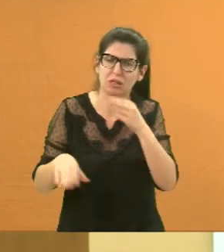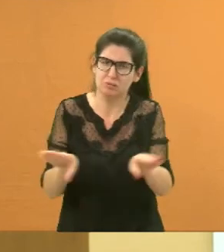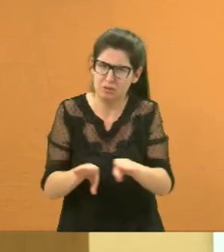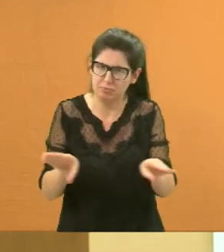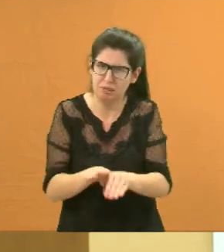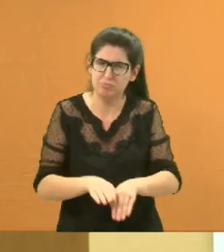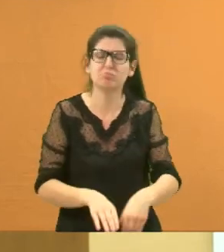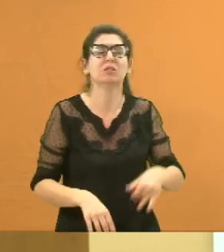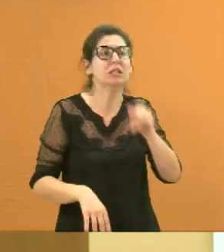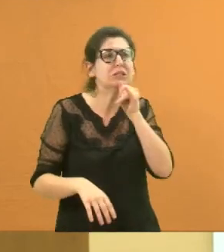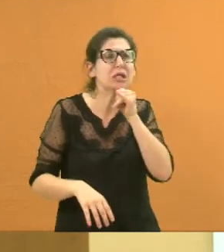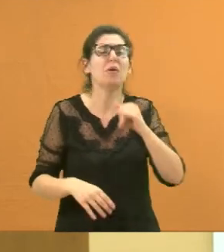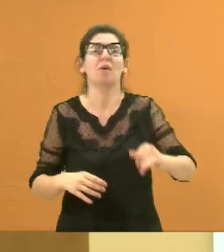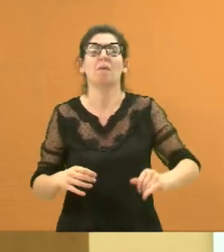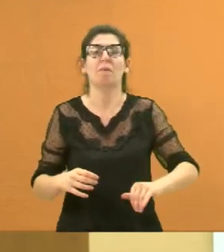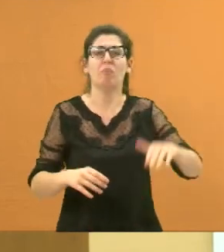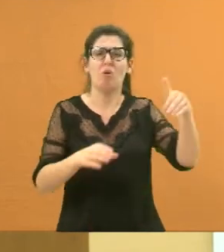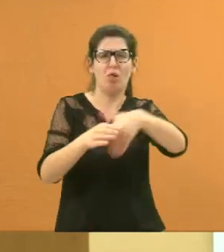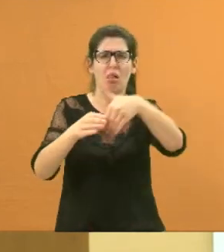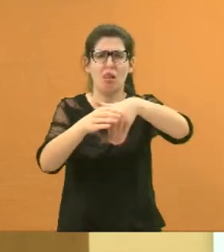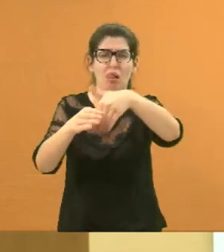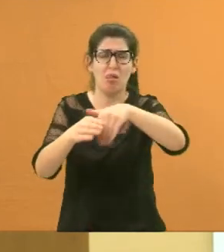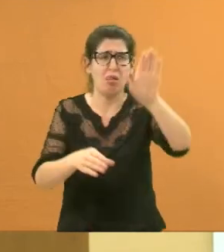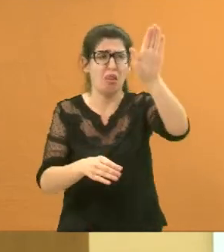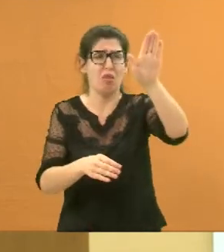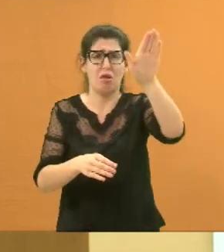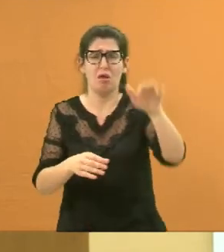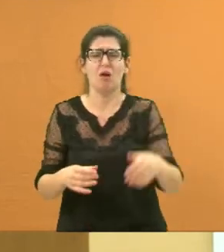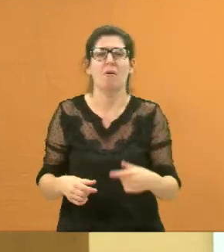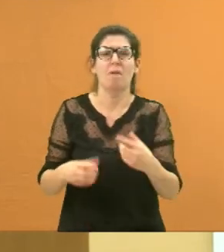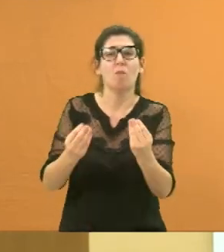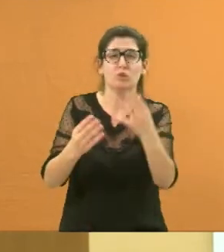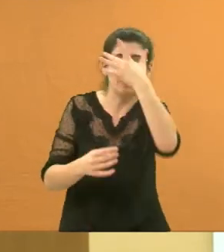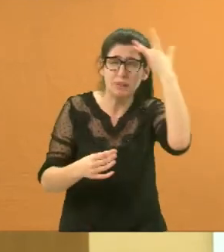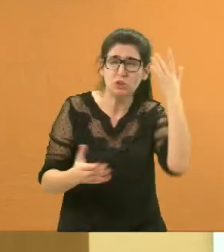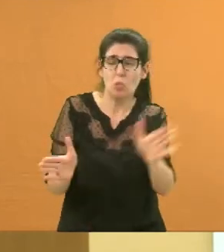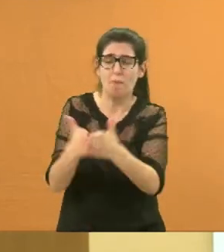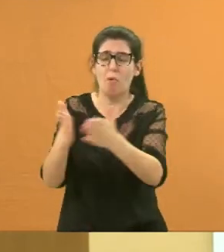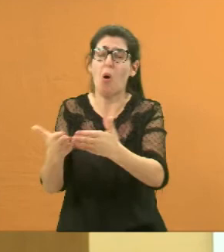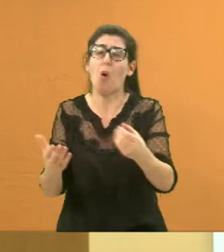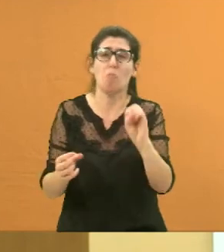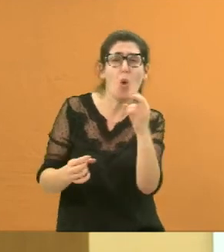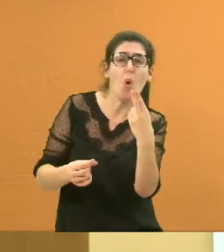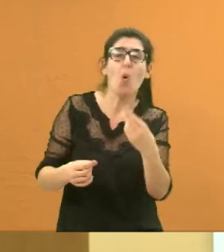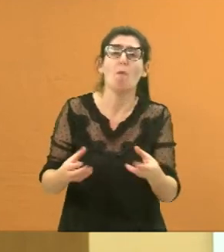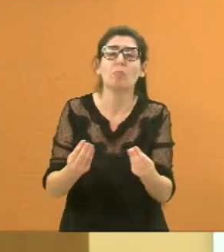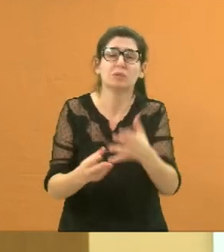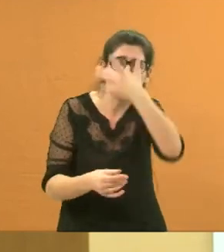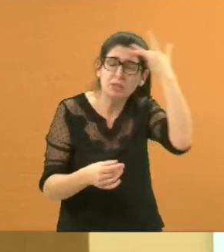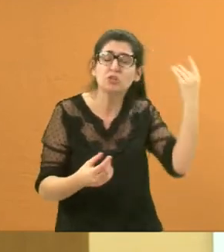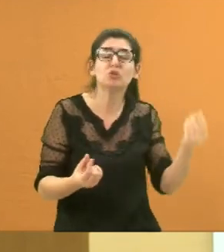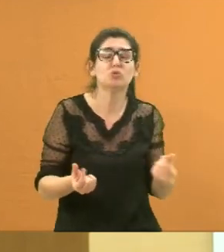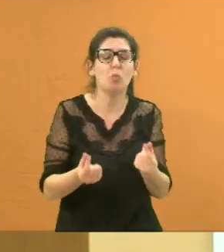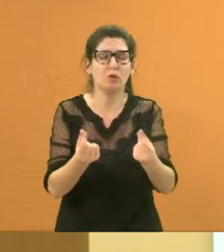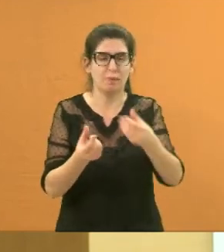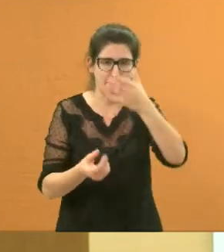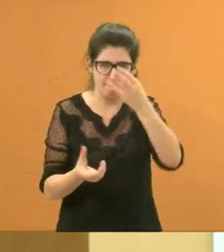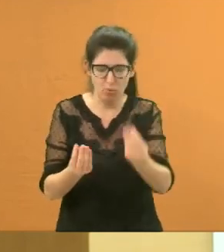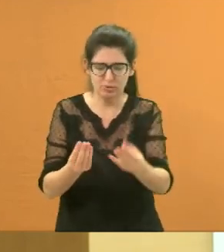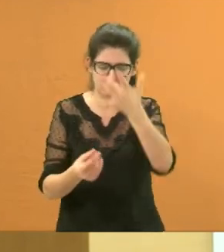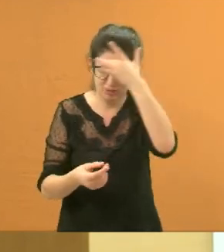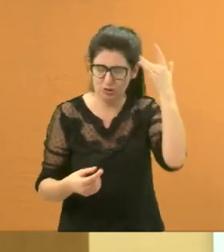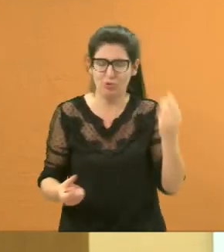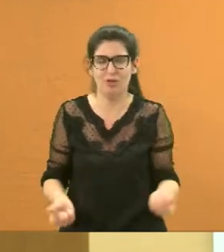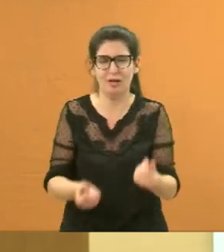classe C. Eu tenho que fazer justiça social. Dar mais para aqueles que têm menos. Porque senão não há motivo para a gente estar